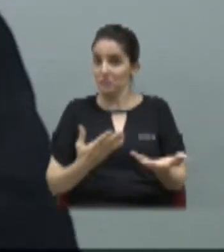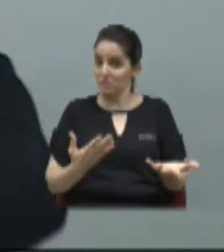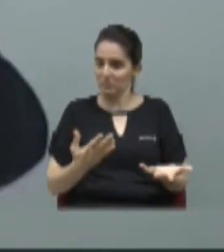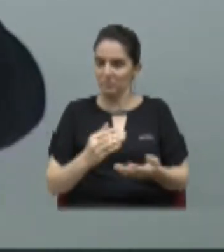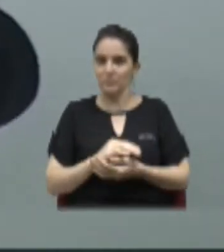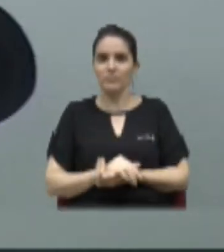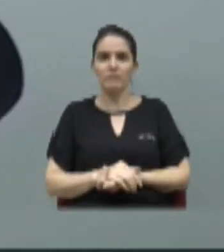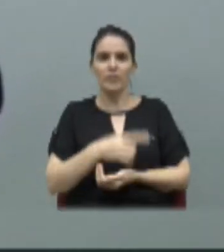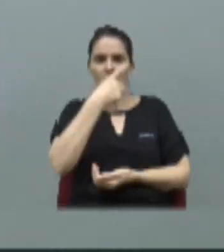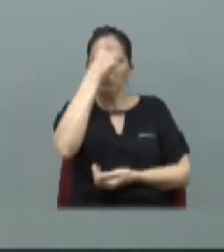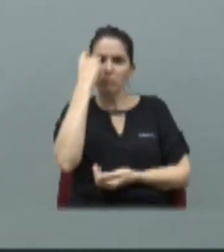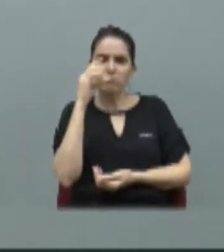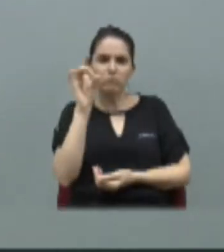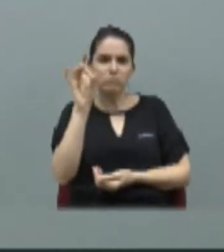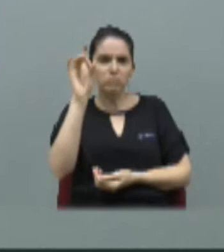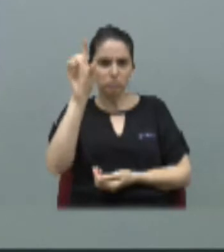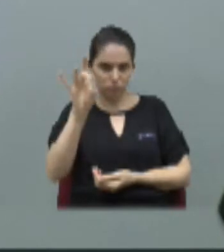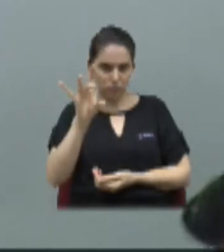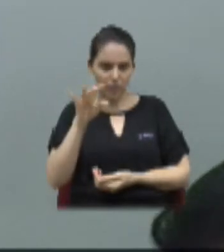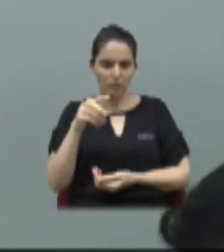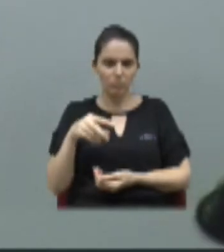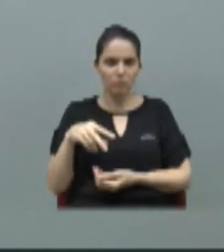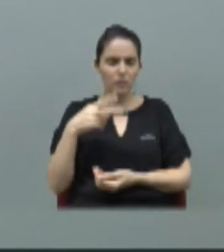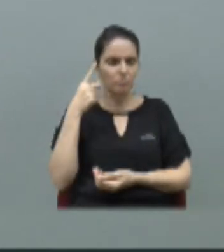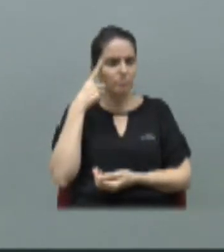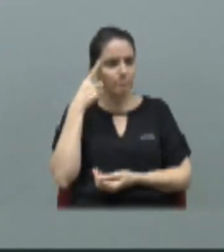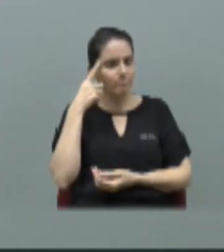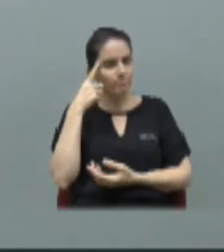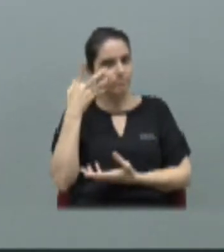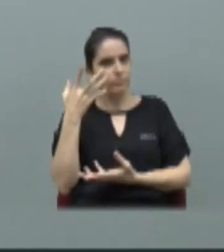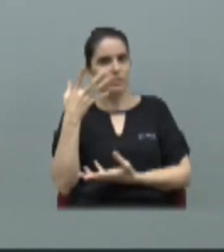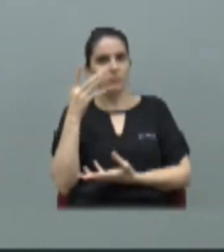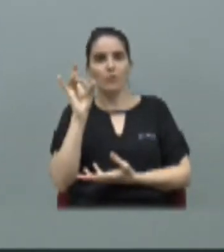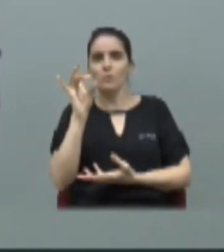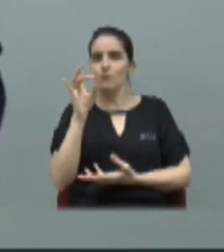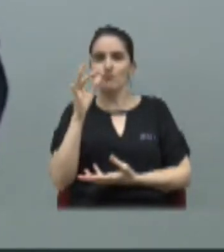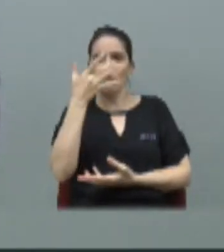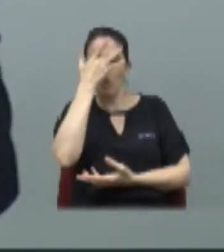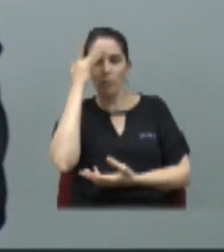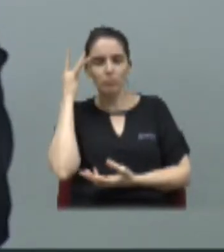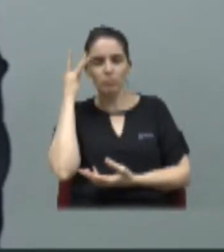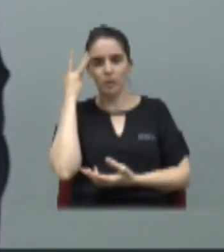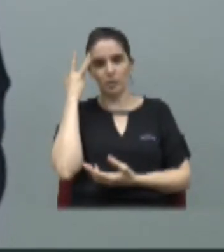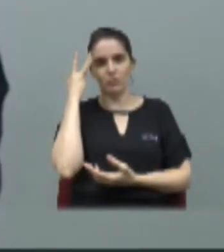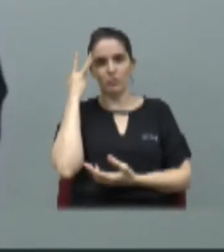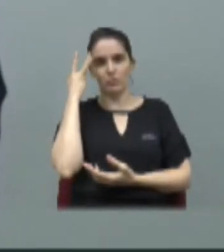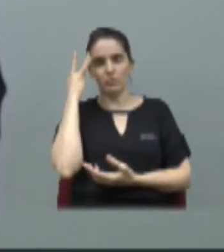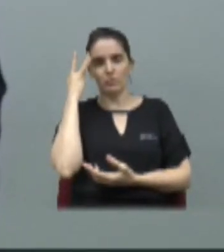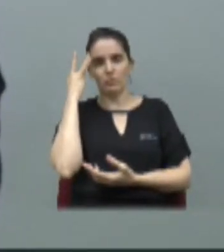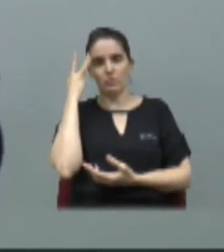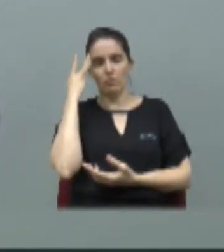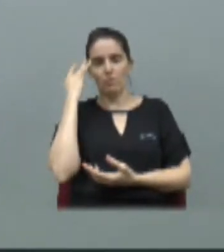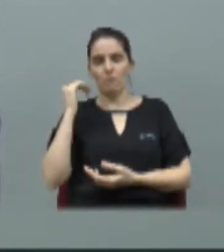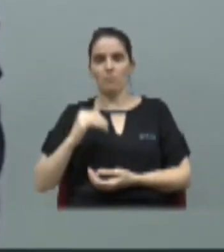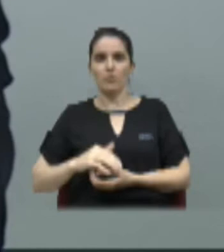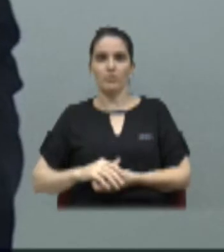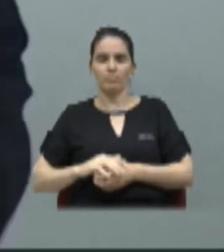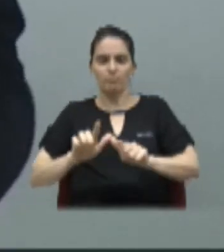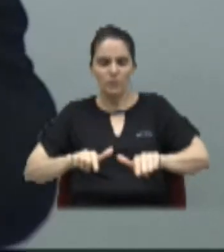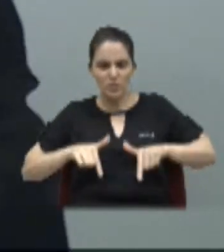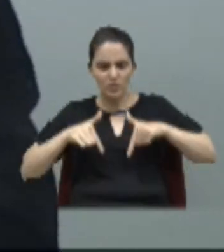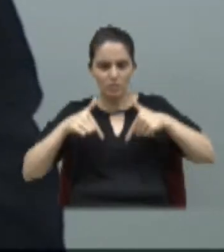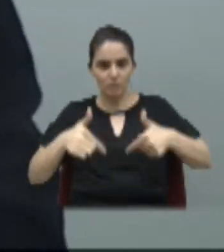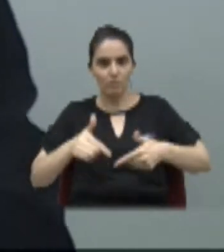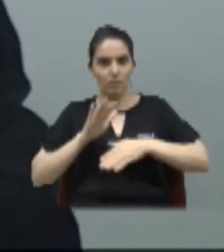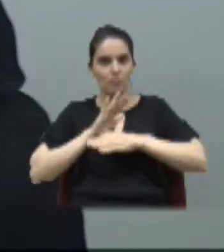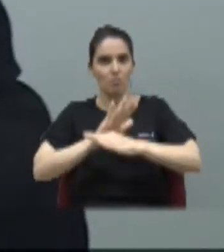comecei a analisar e ver, e essa situação só vem de quem tem esse dom, que segue essa profissão, que luta pela